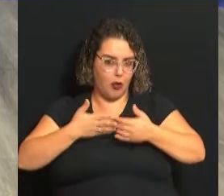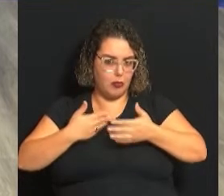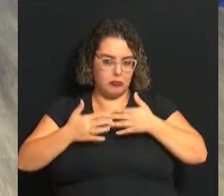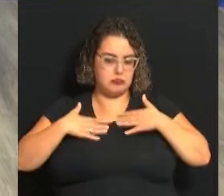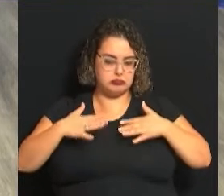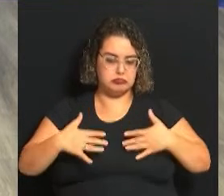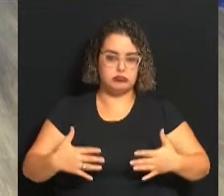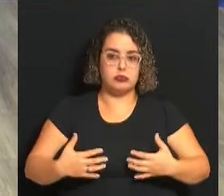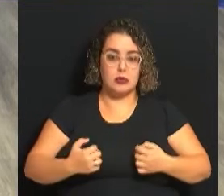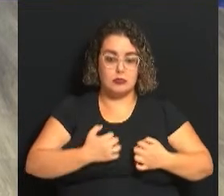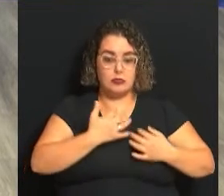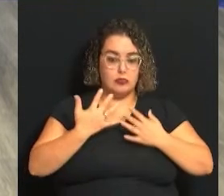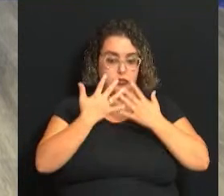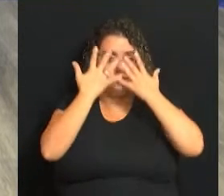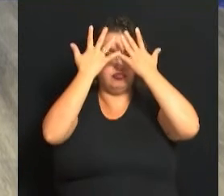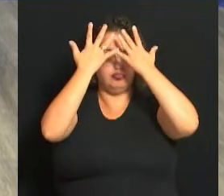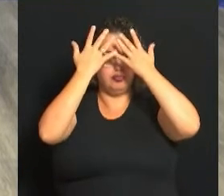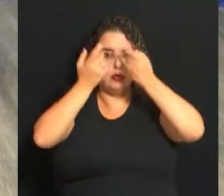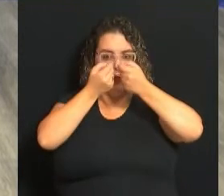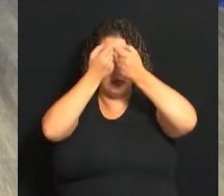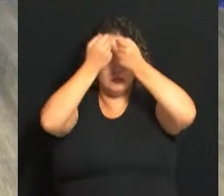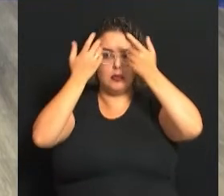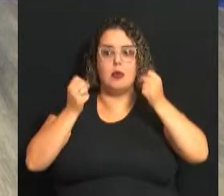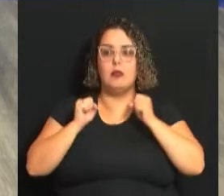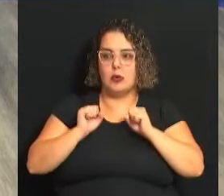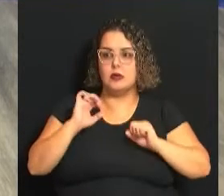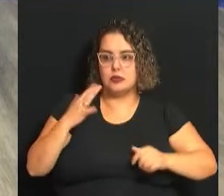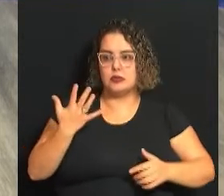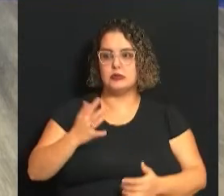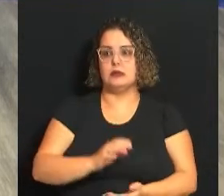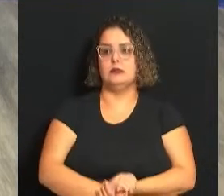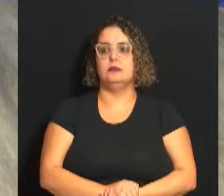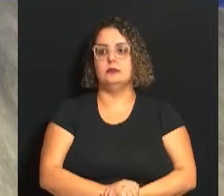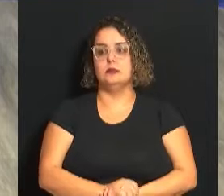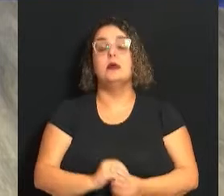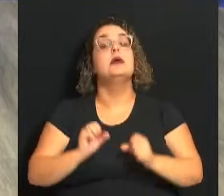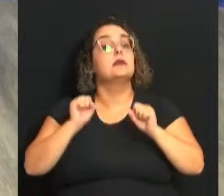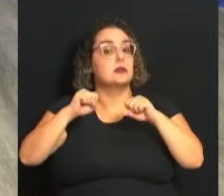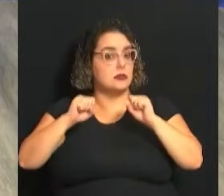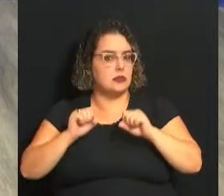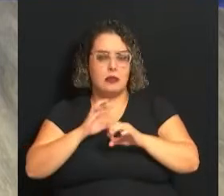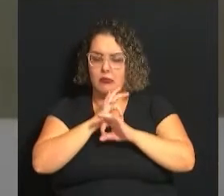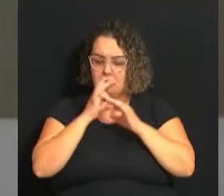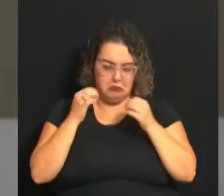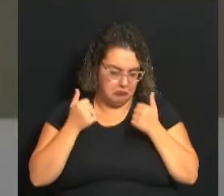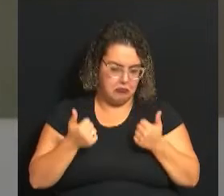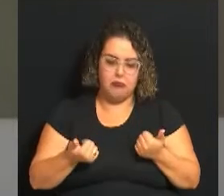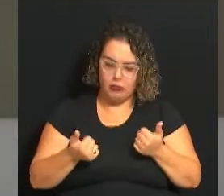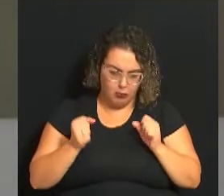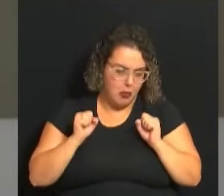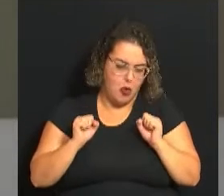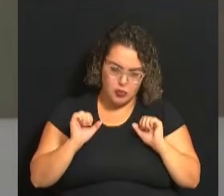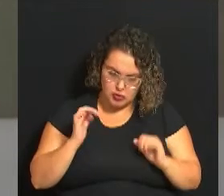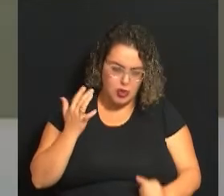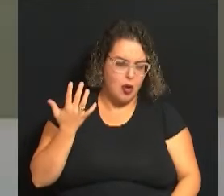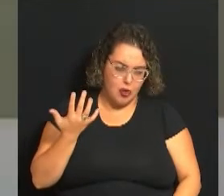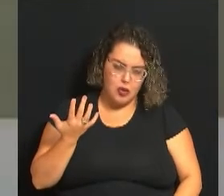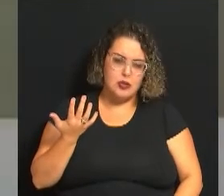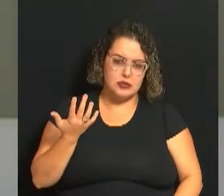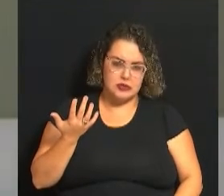e espalhar para o cérebro? Pode chegar? Sim, perfeitamente. Inclusive,